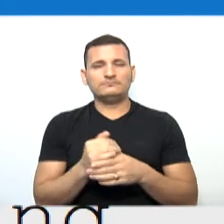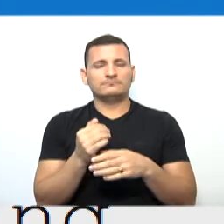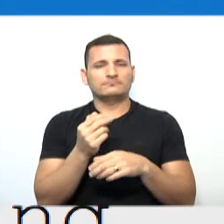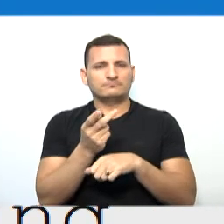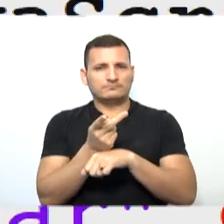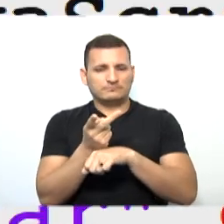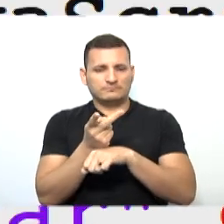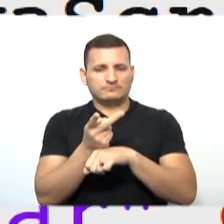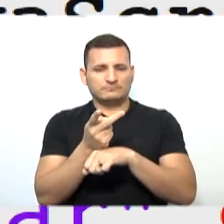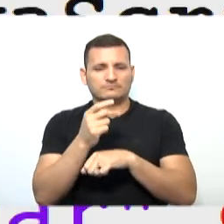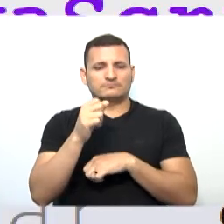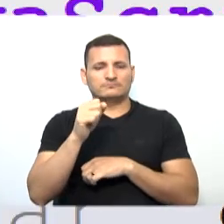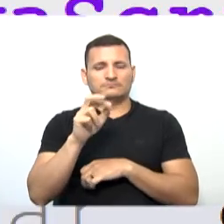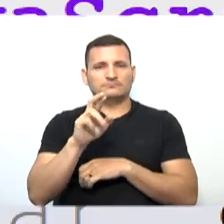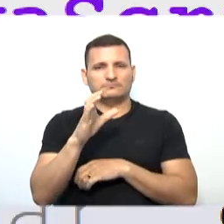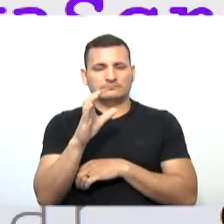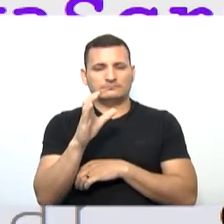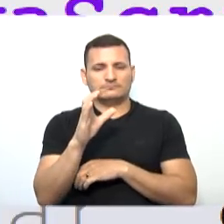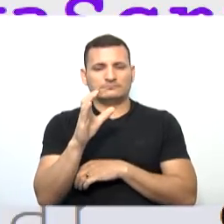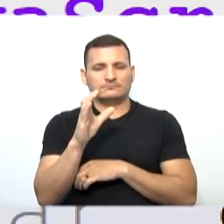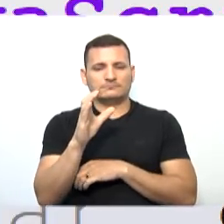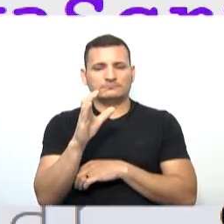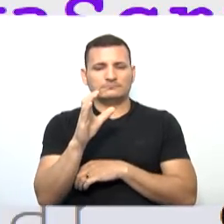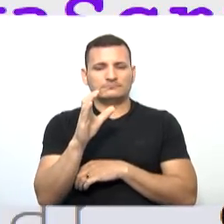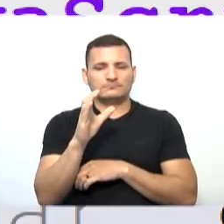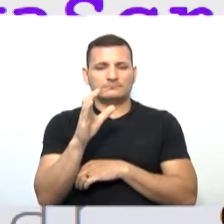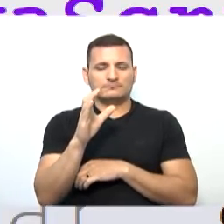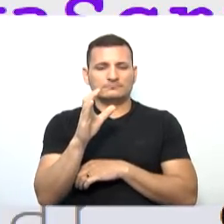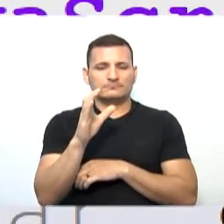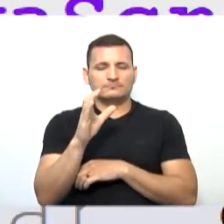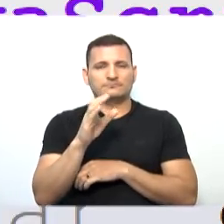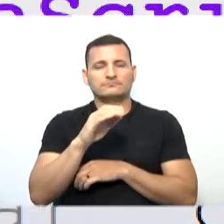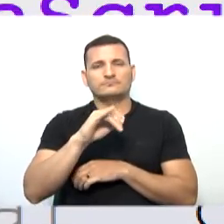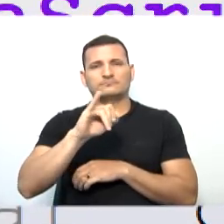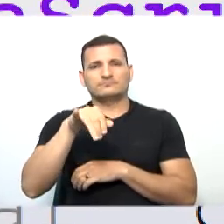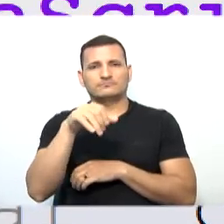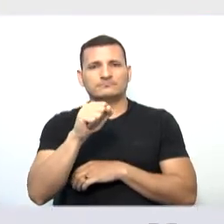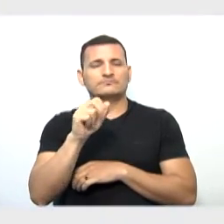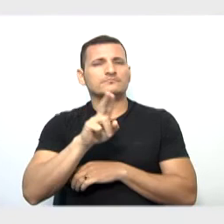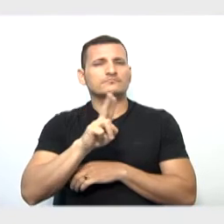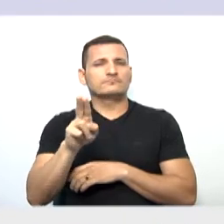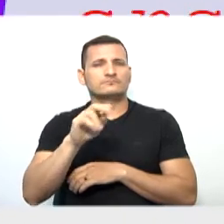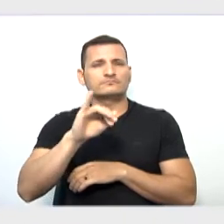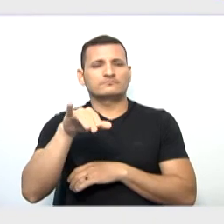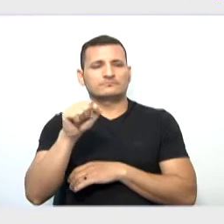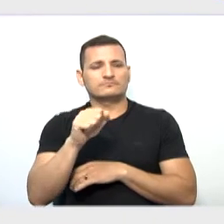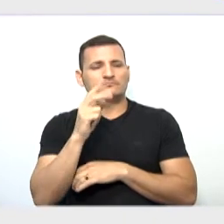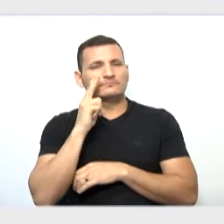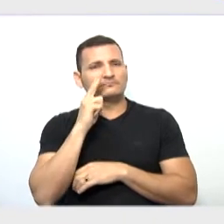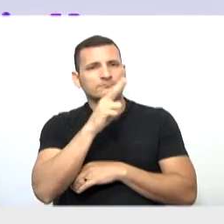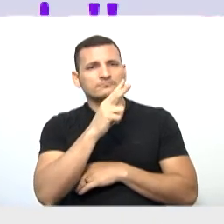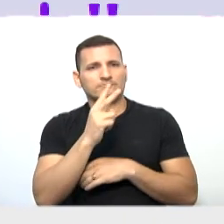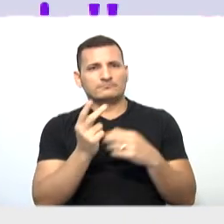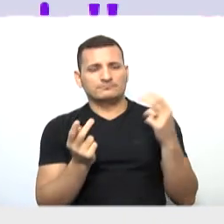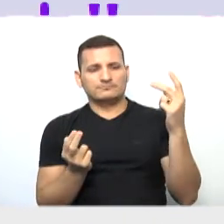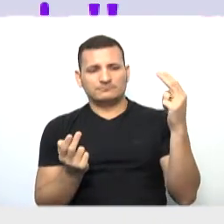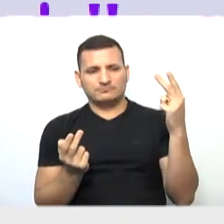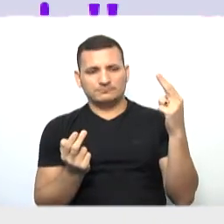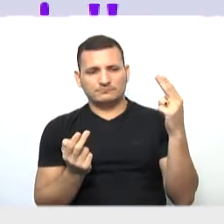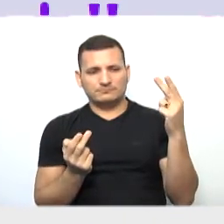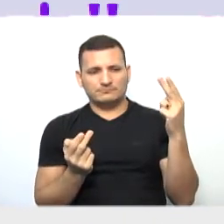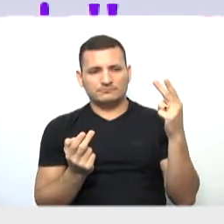Procura, search, o JavaScript. Qual é o nome do arquivo que nós criamos JavaScript?